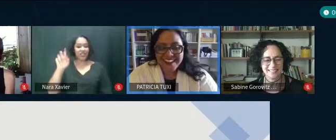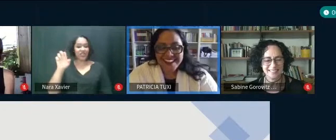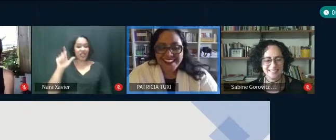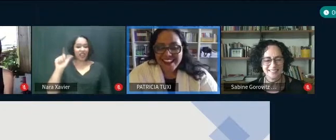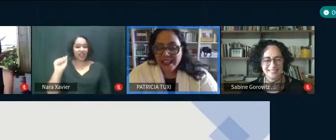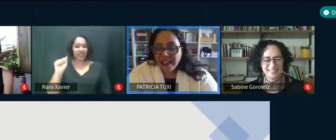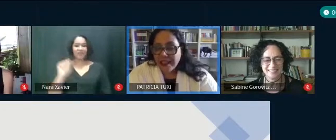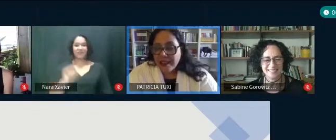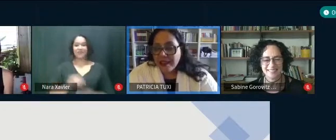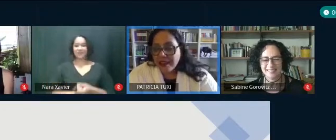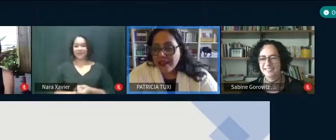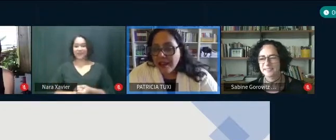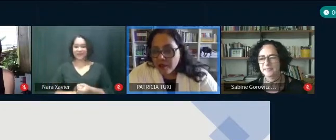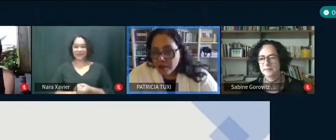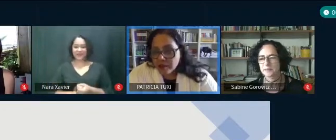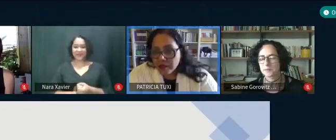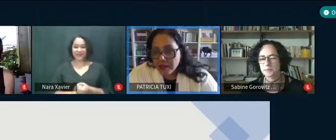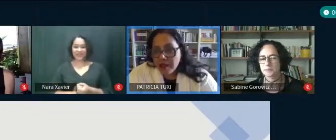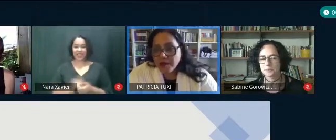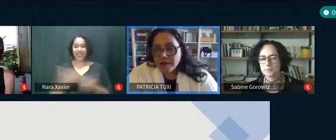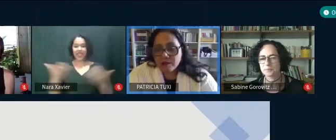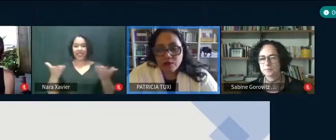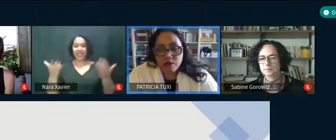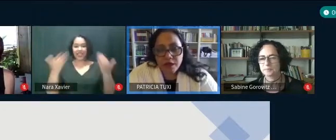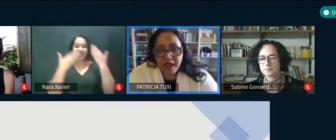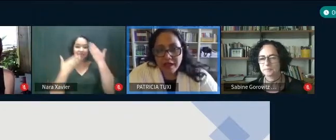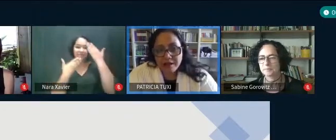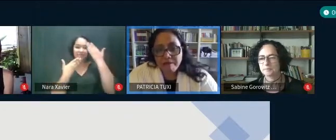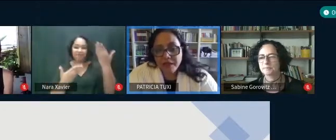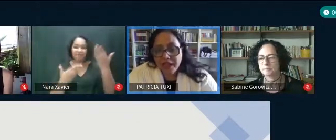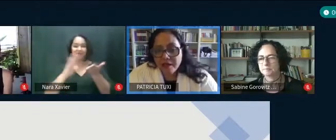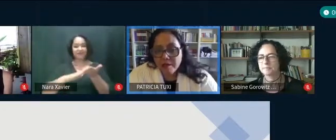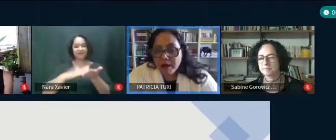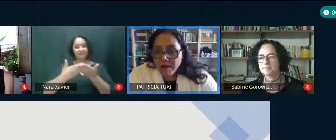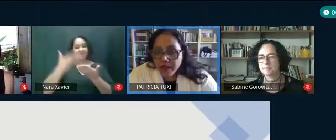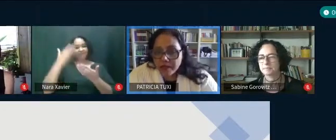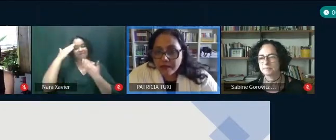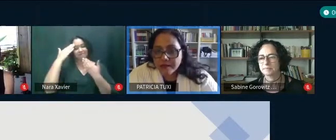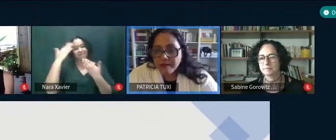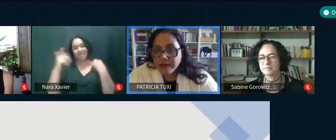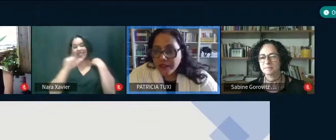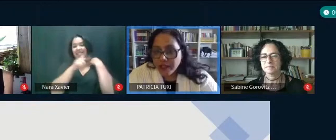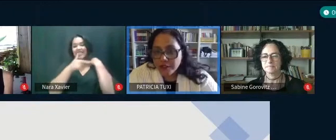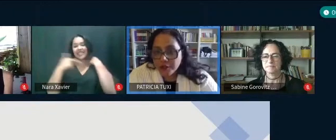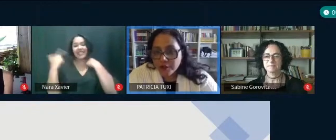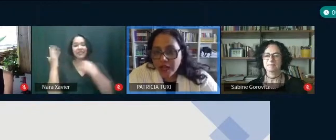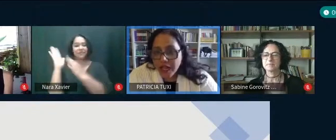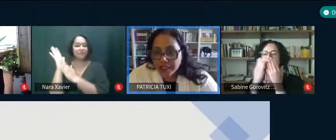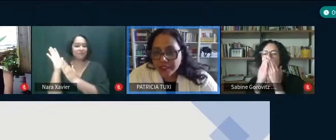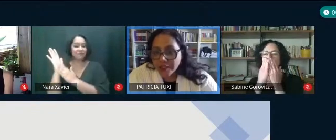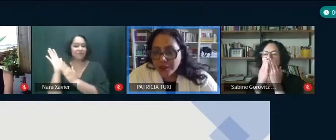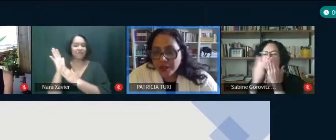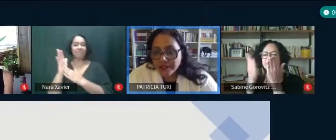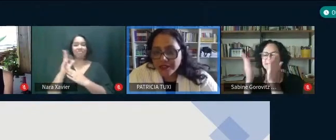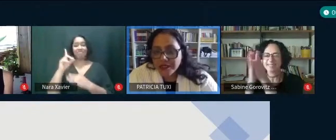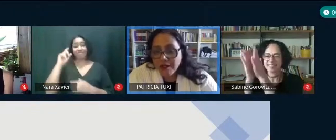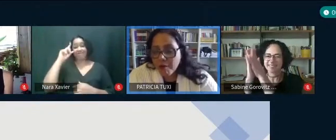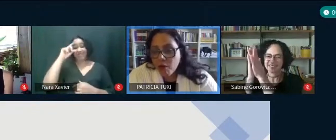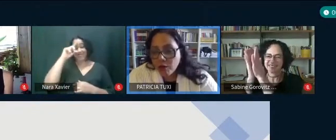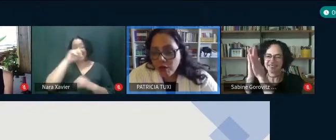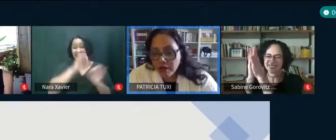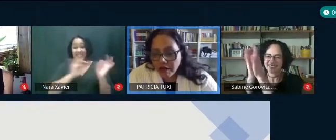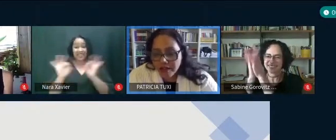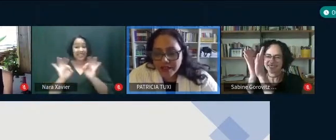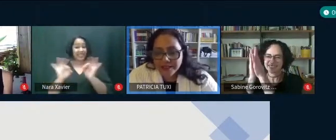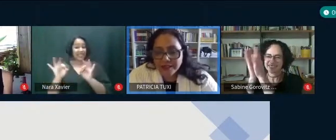aí. E a todos os intérpretes, muito obrigada. Lira, parabéns, a dificuldade de organização